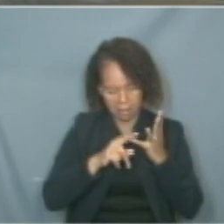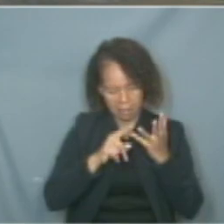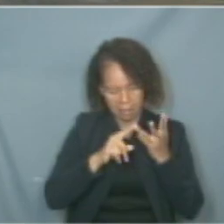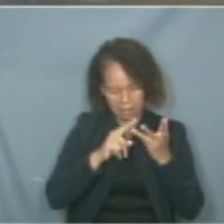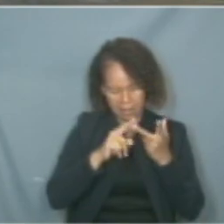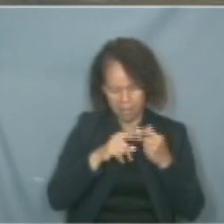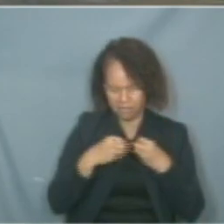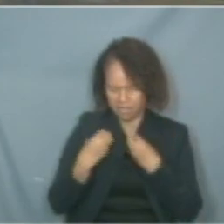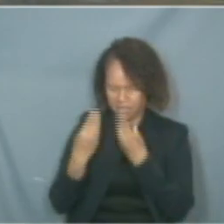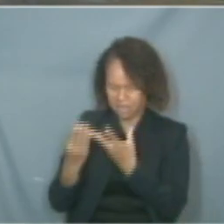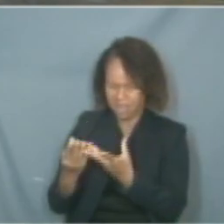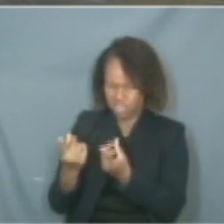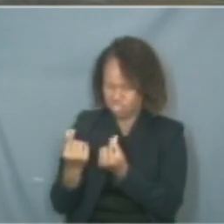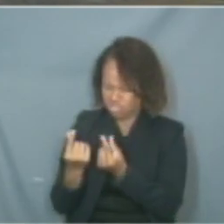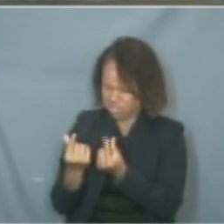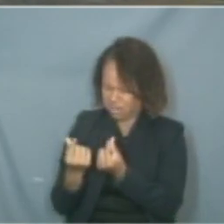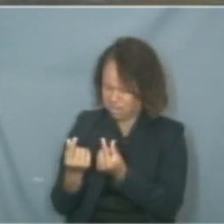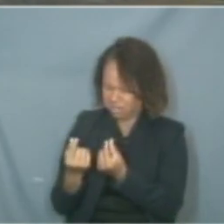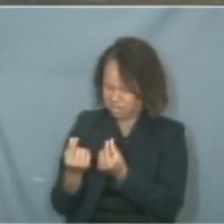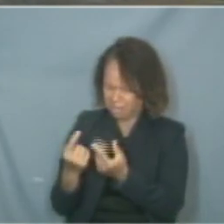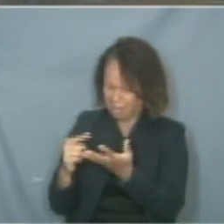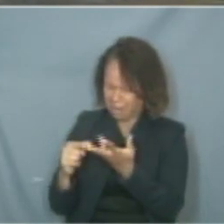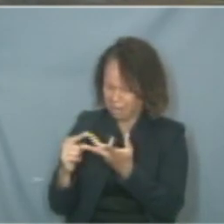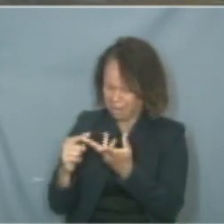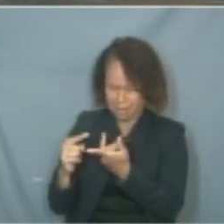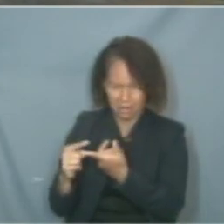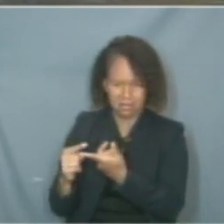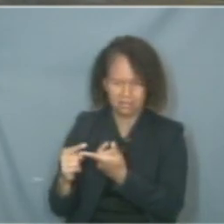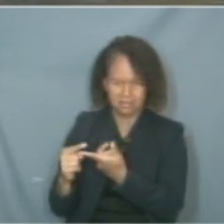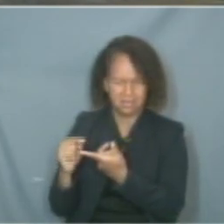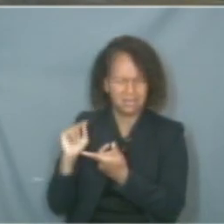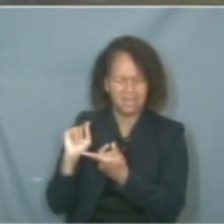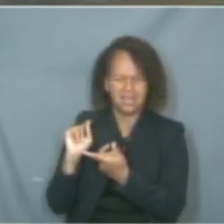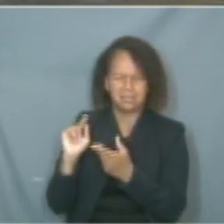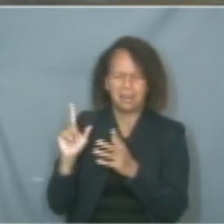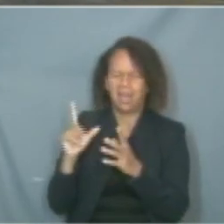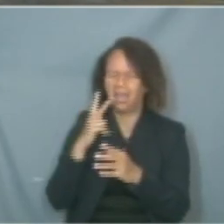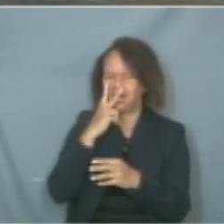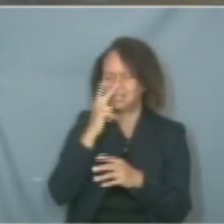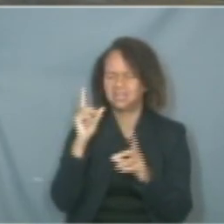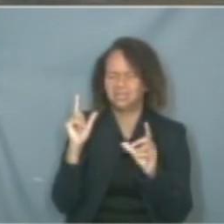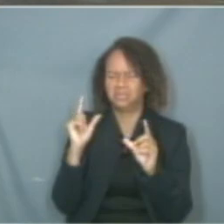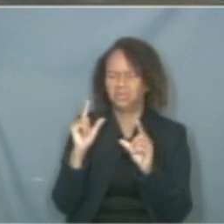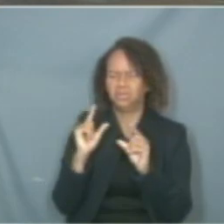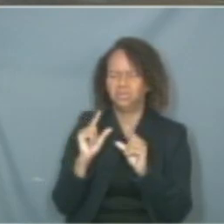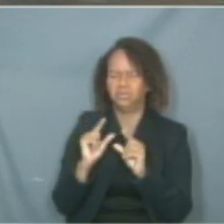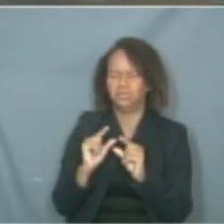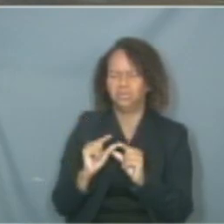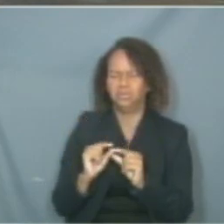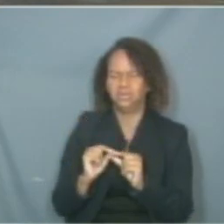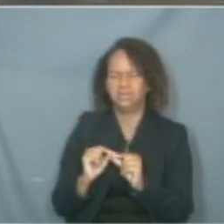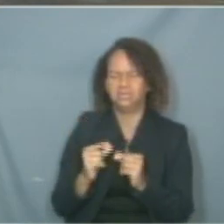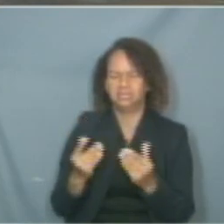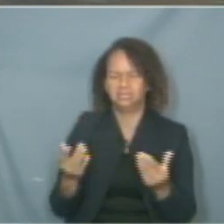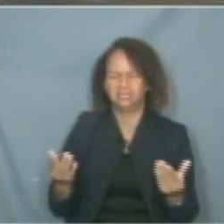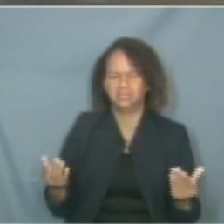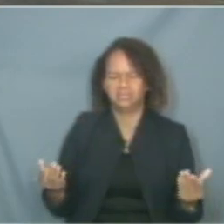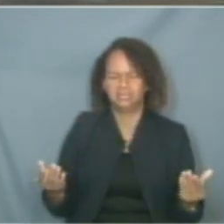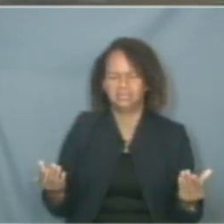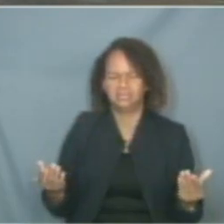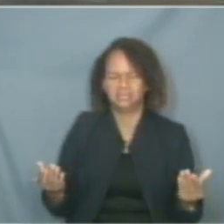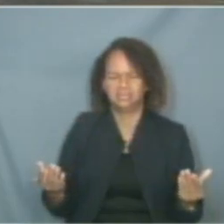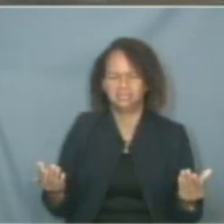vai dar dinheiro para A, B ou C, isso diminui muito o tamanho